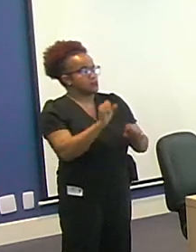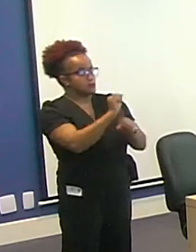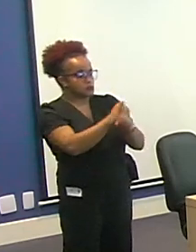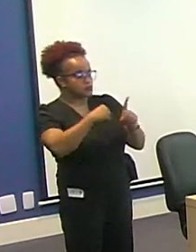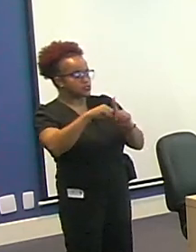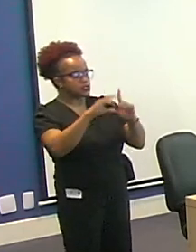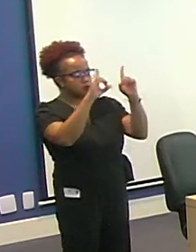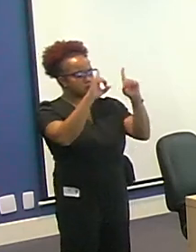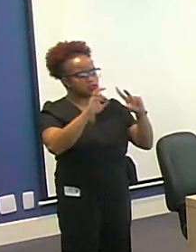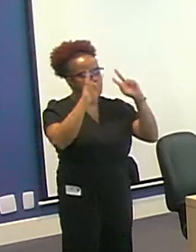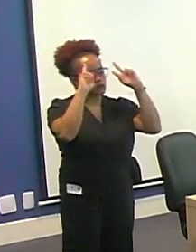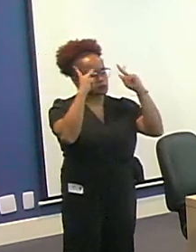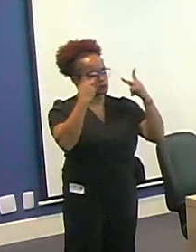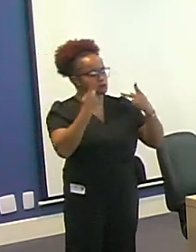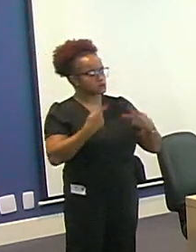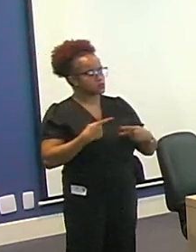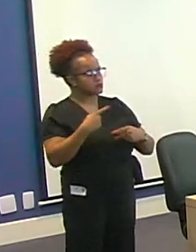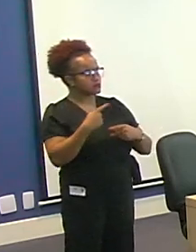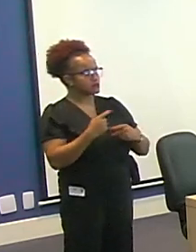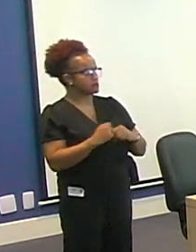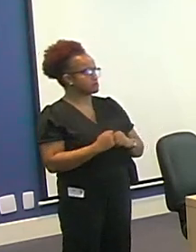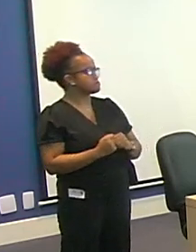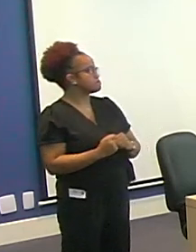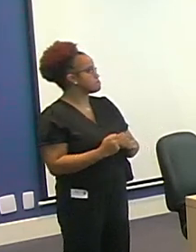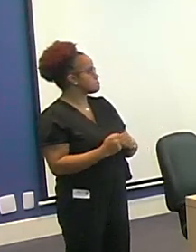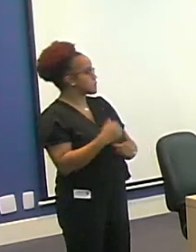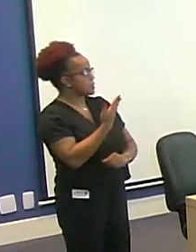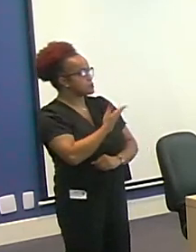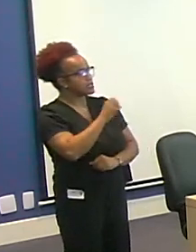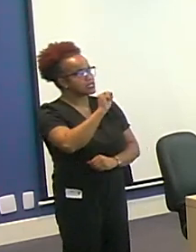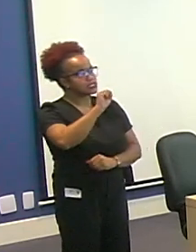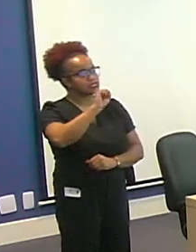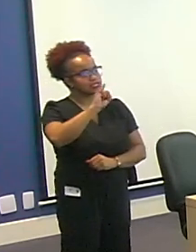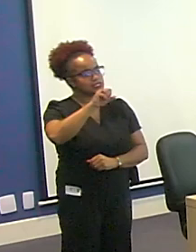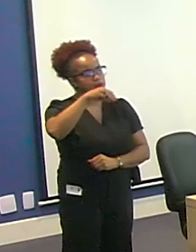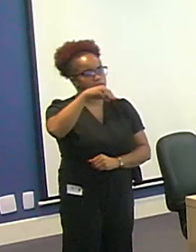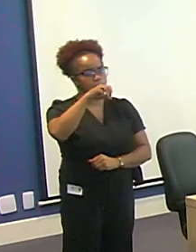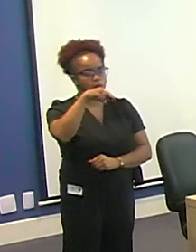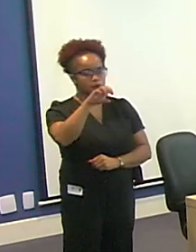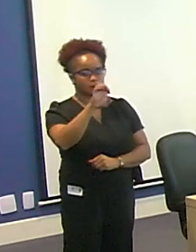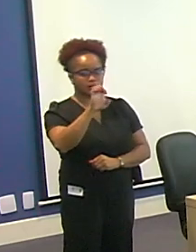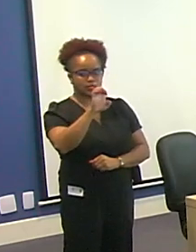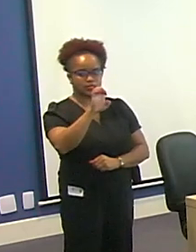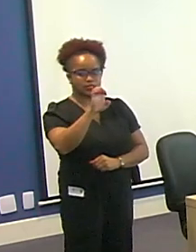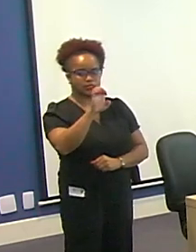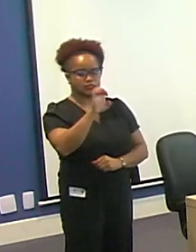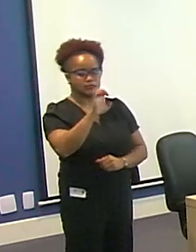Direitos Humanos, a nossa amiga Simone.